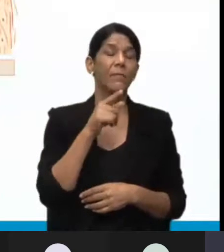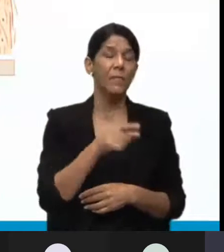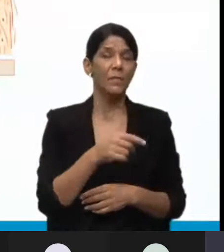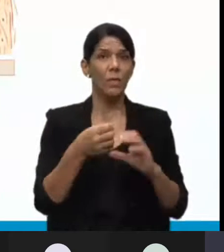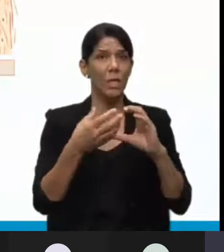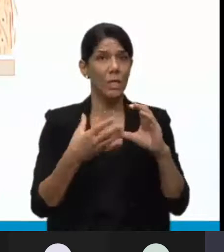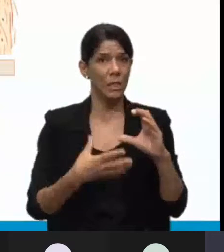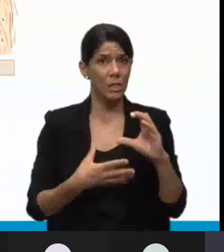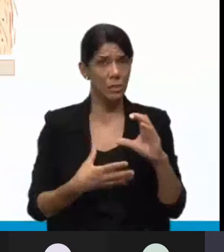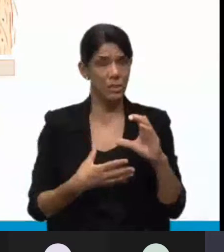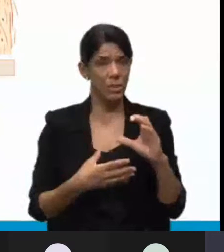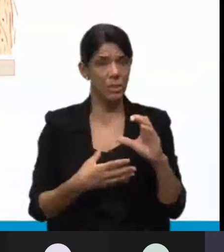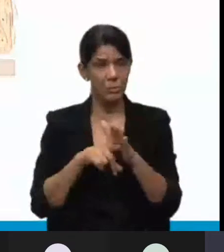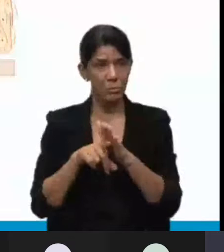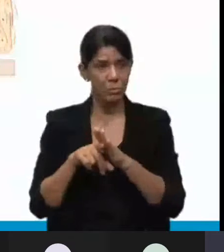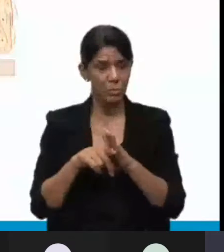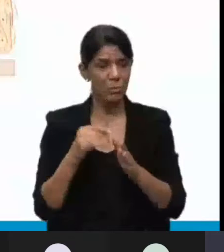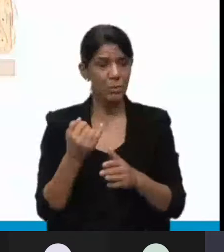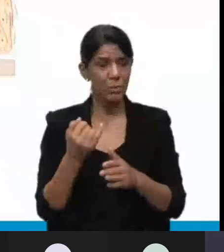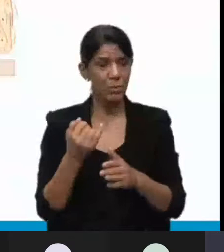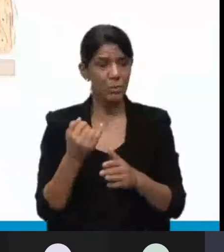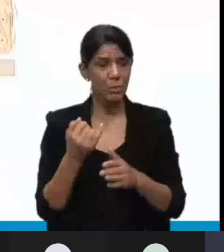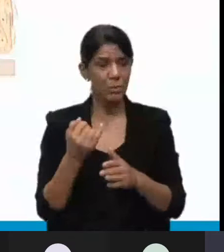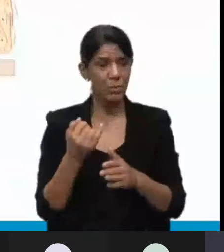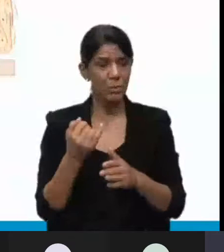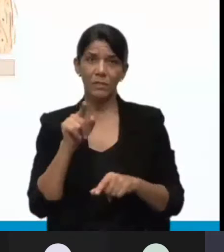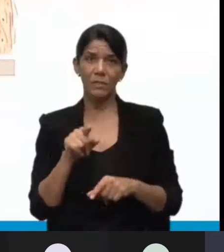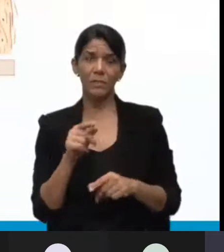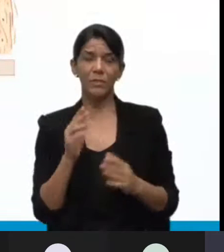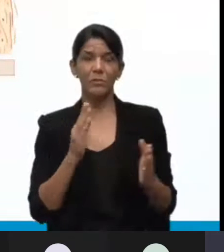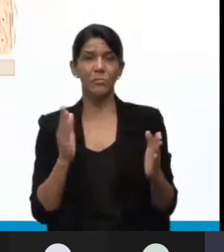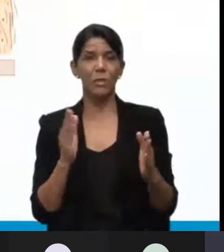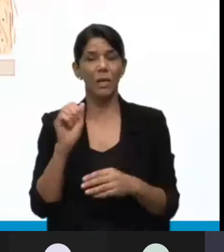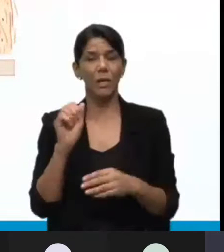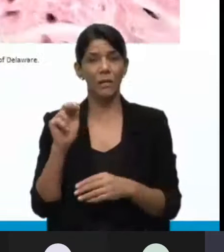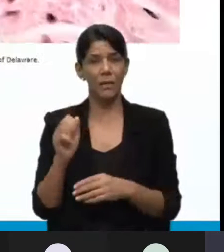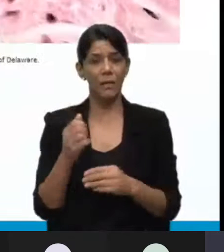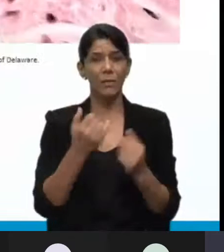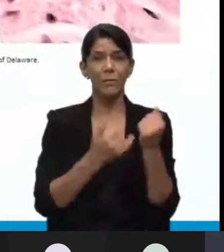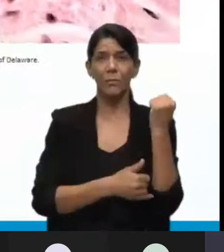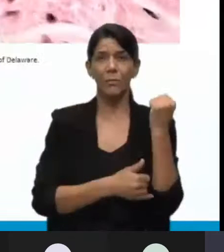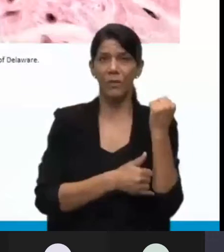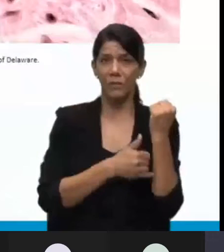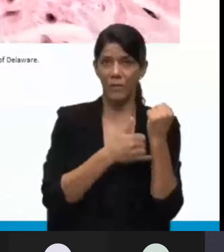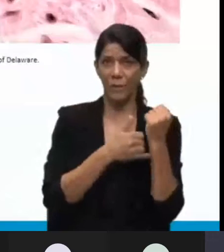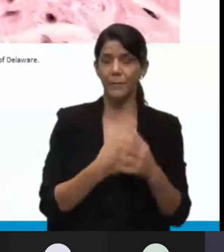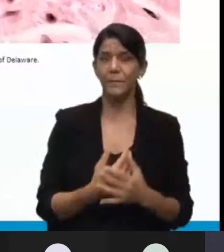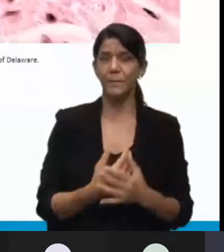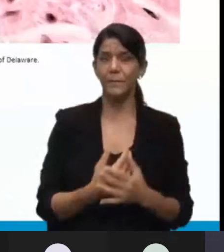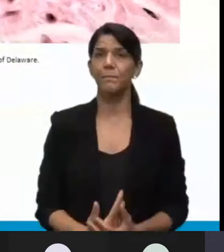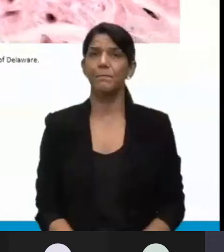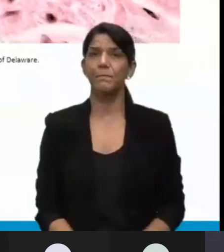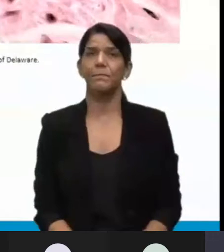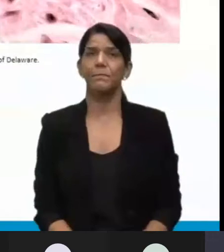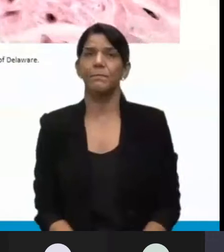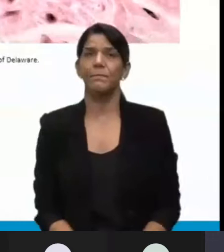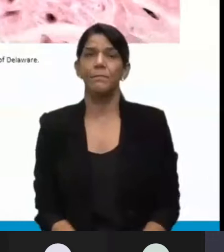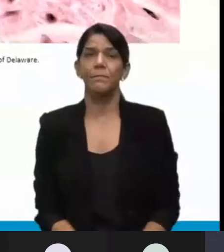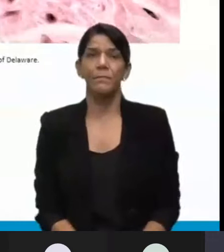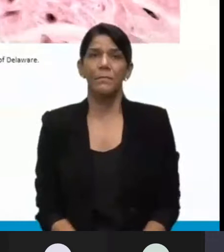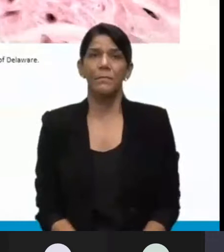são características histológicas importantes que diferenciam aí uma artéria de uma veia. Aqui, só para a gente ver, né, com